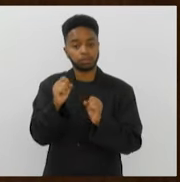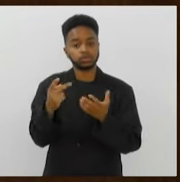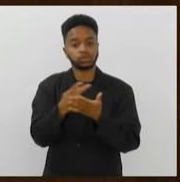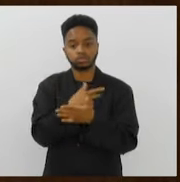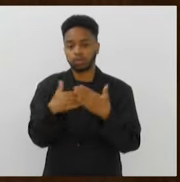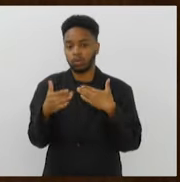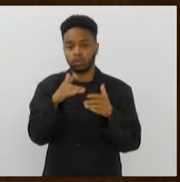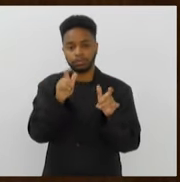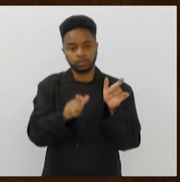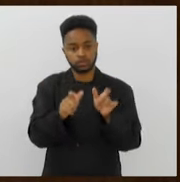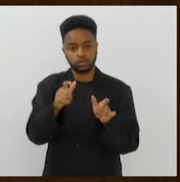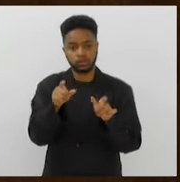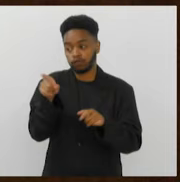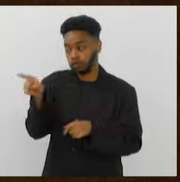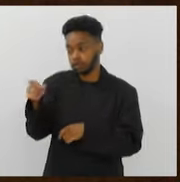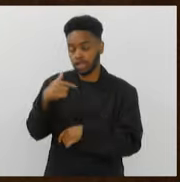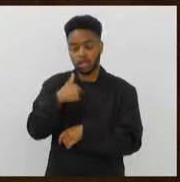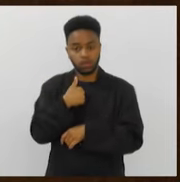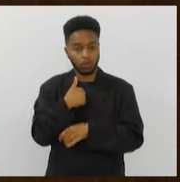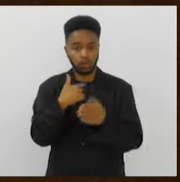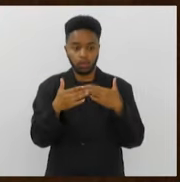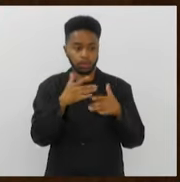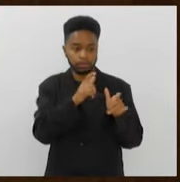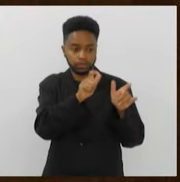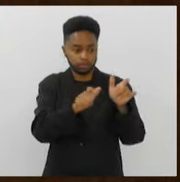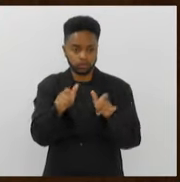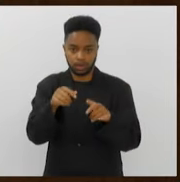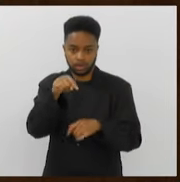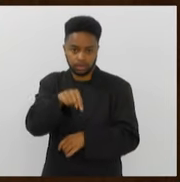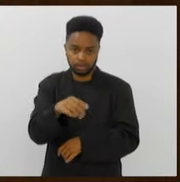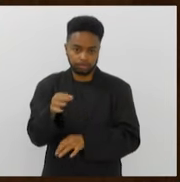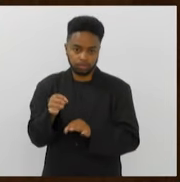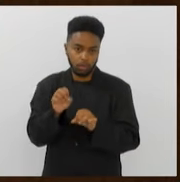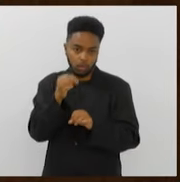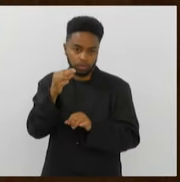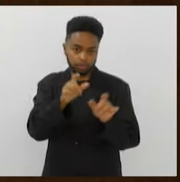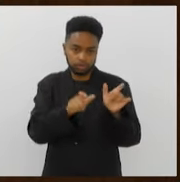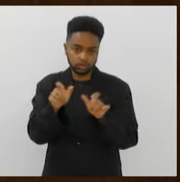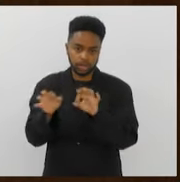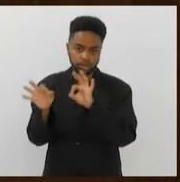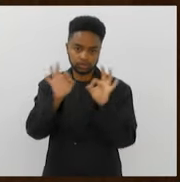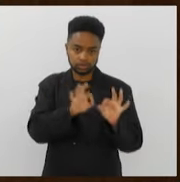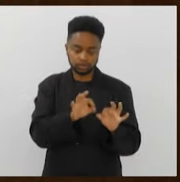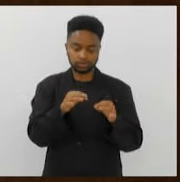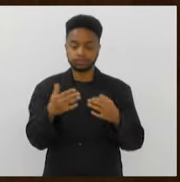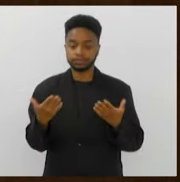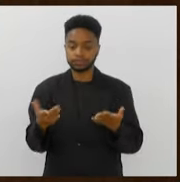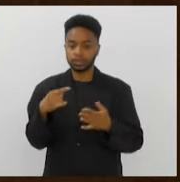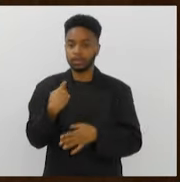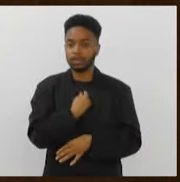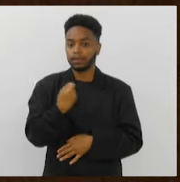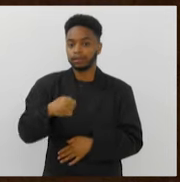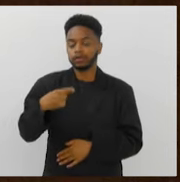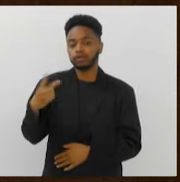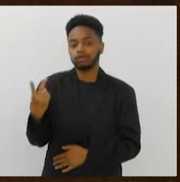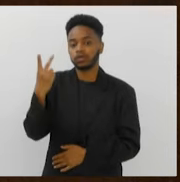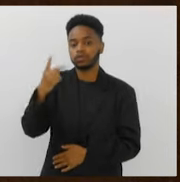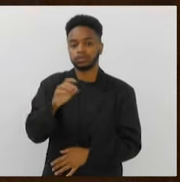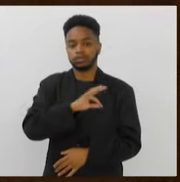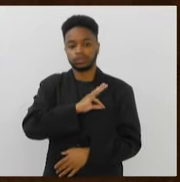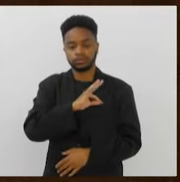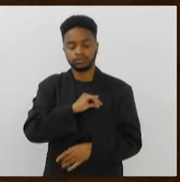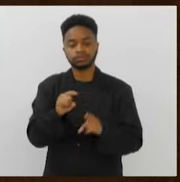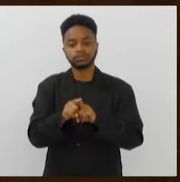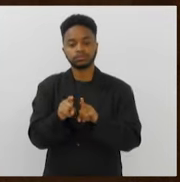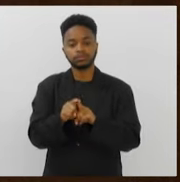com você, comigo, com qualquer um que esteja aqui no plenário, qualquer um que esteja nos assistindo. E aí, nós temos que valorizar os policiais, dar